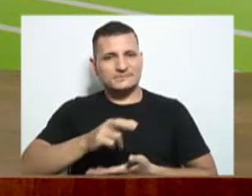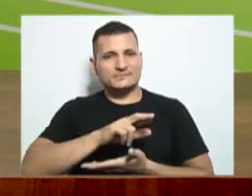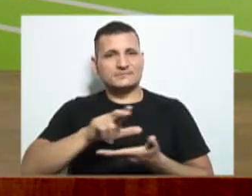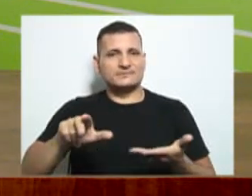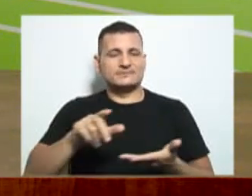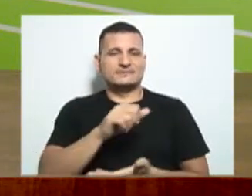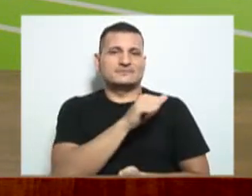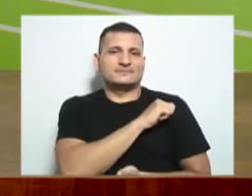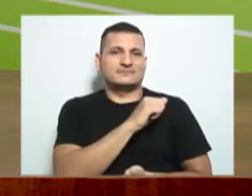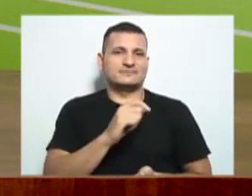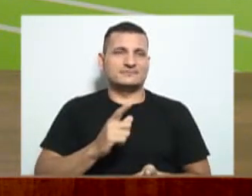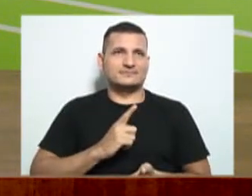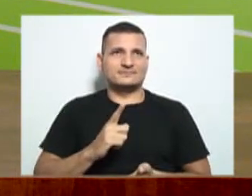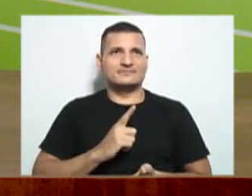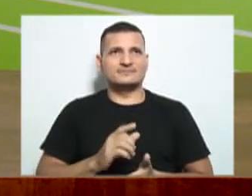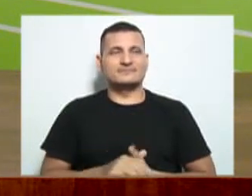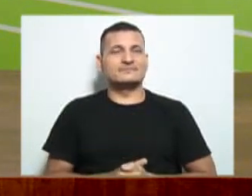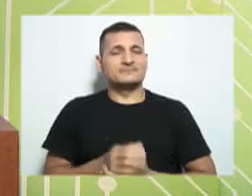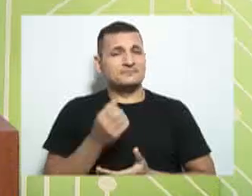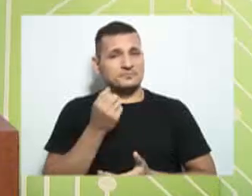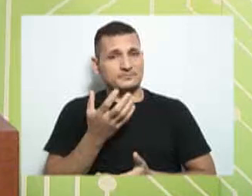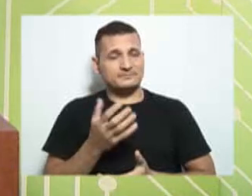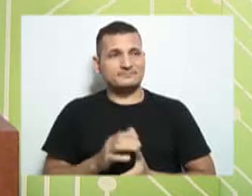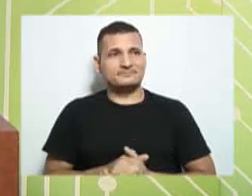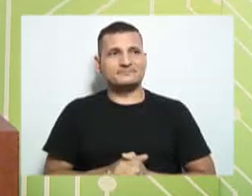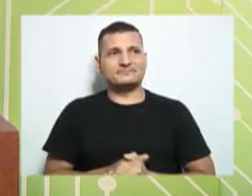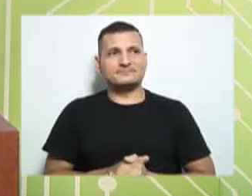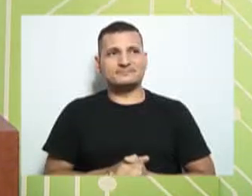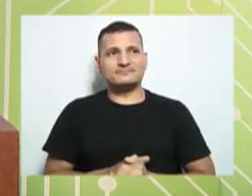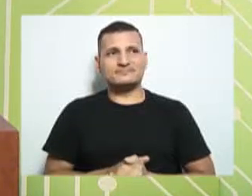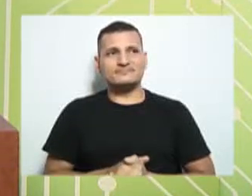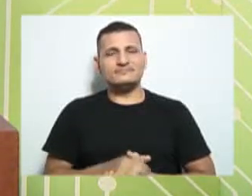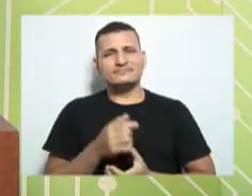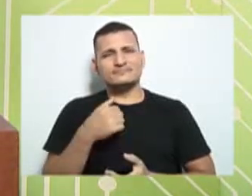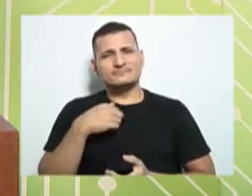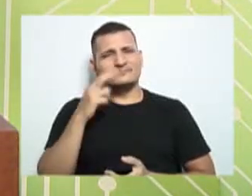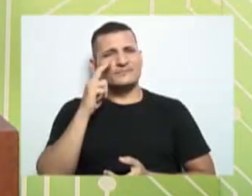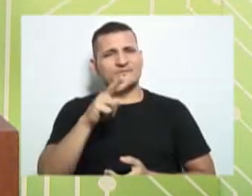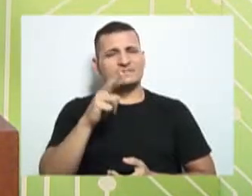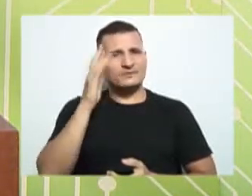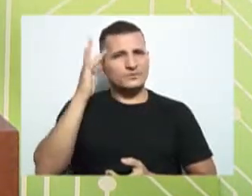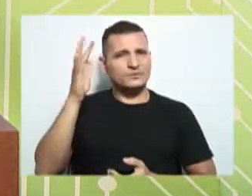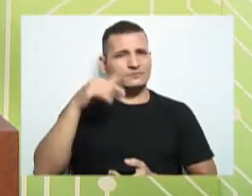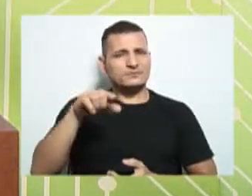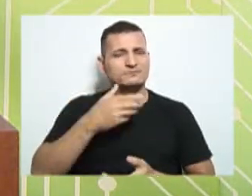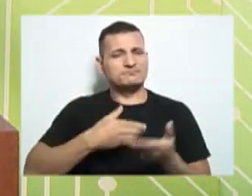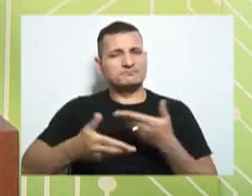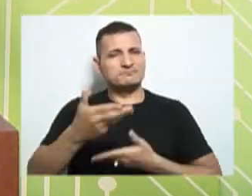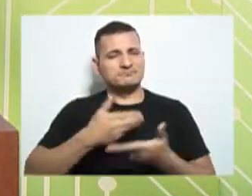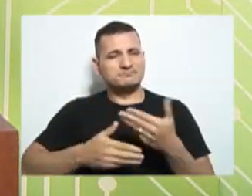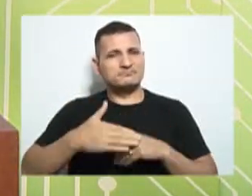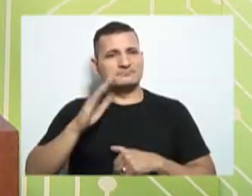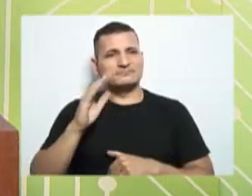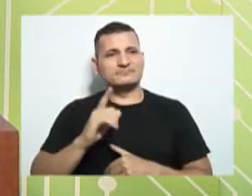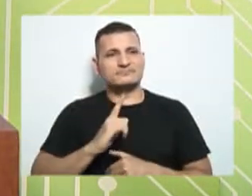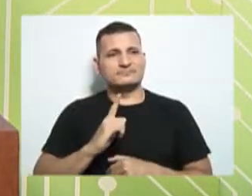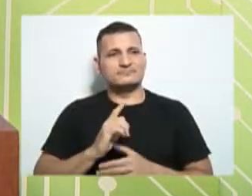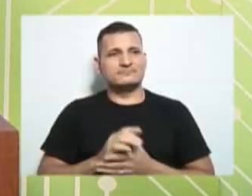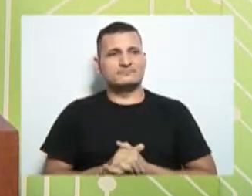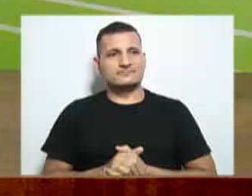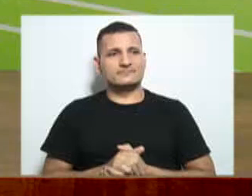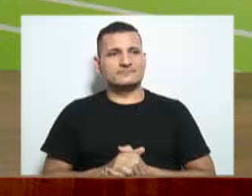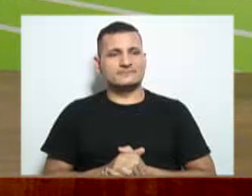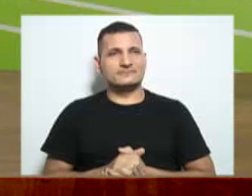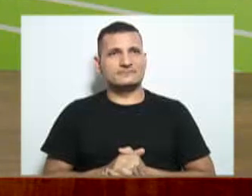certeza, que bom. Hoje os alunos Estou vendo que quando bastante. Eu comecei a prestar atenção que quando é teoria, vocês costumam participar mais, Isso,